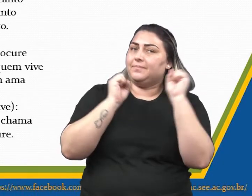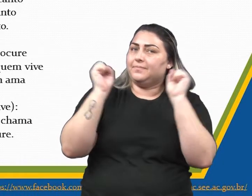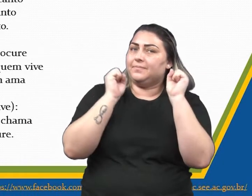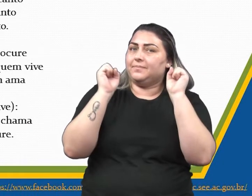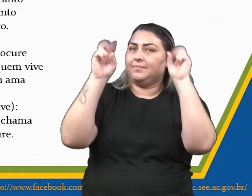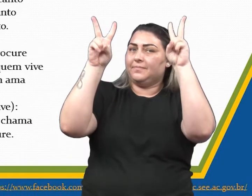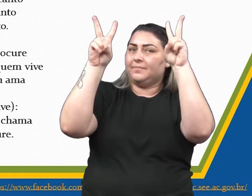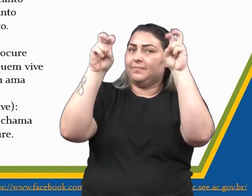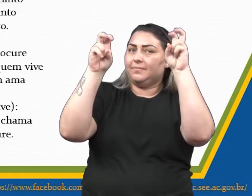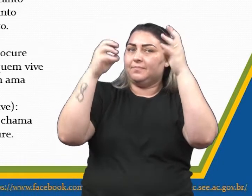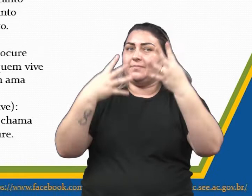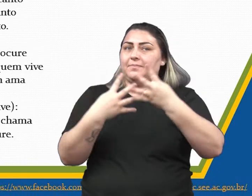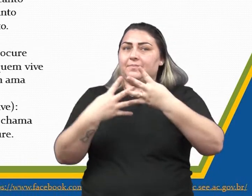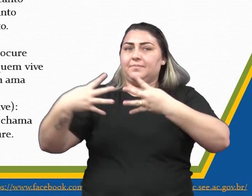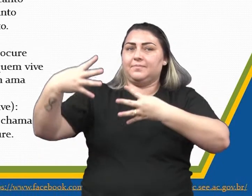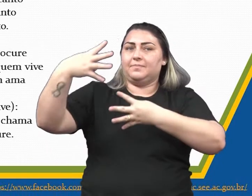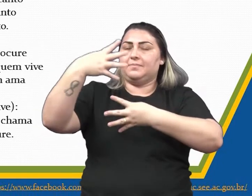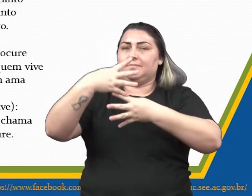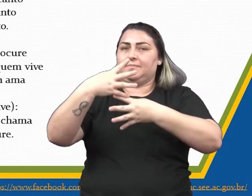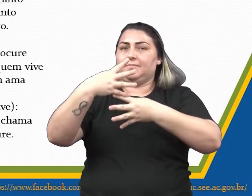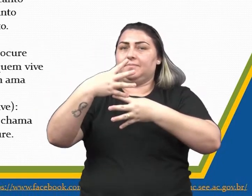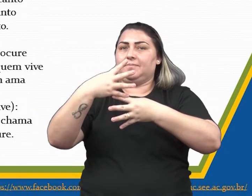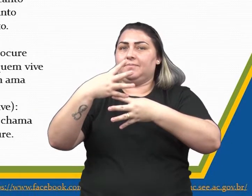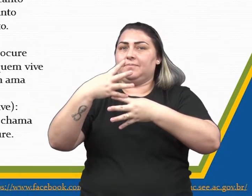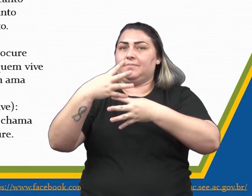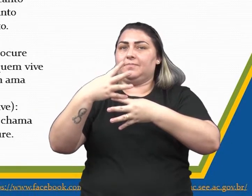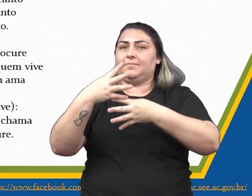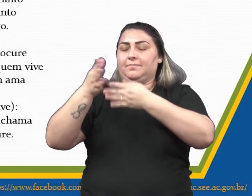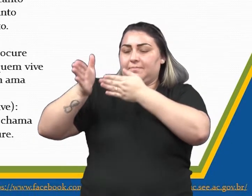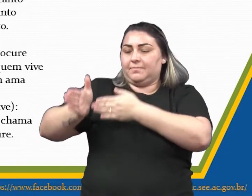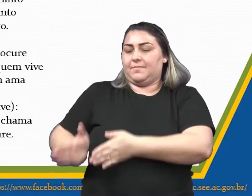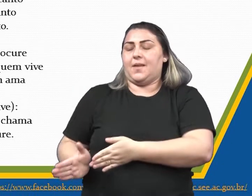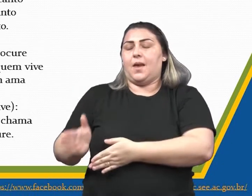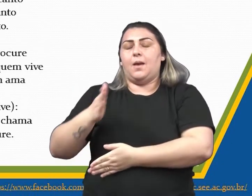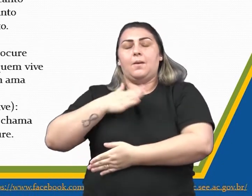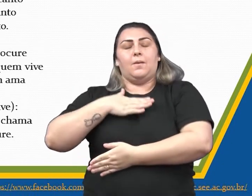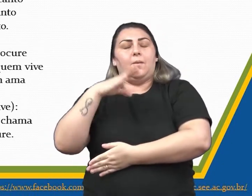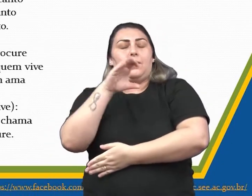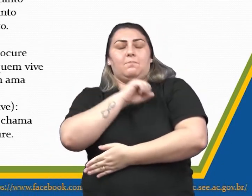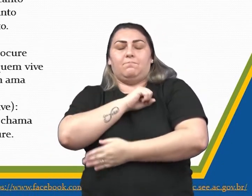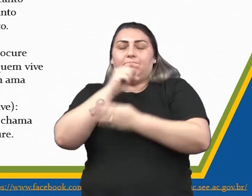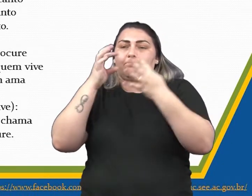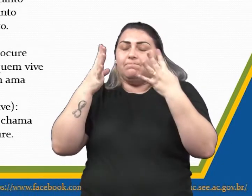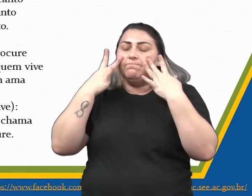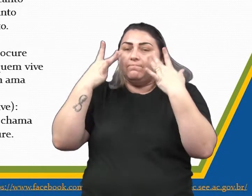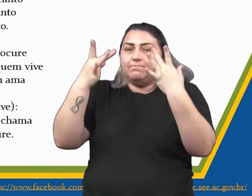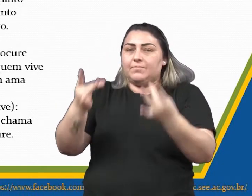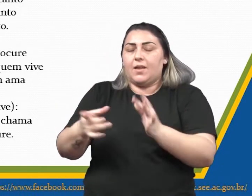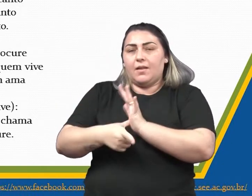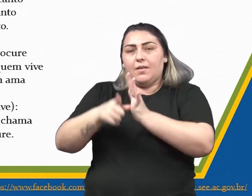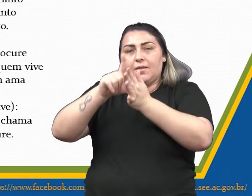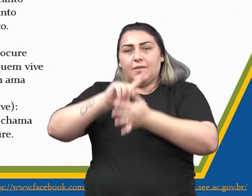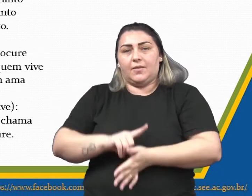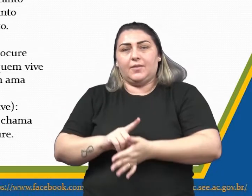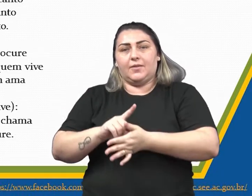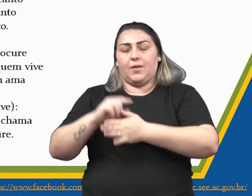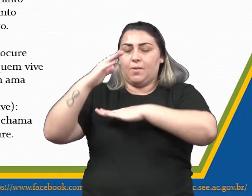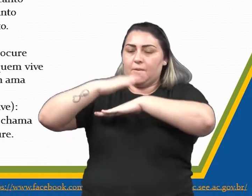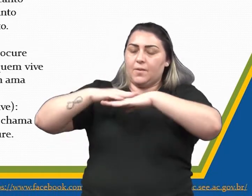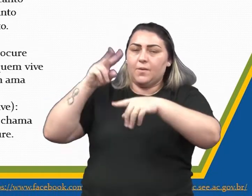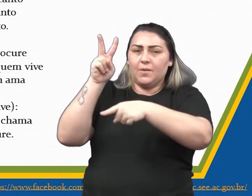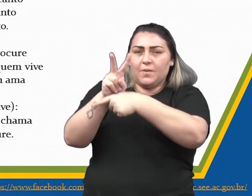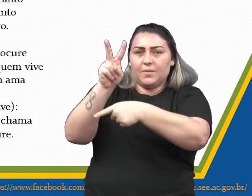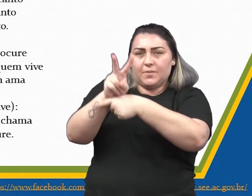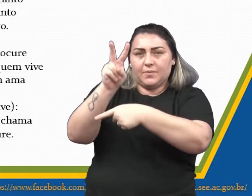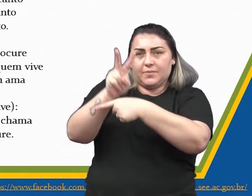título, Soneto de Fidelidade. De todo meu amor, serei atento, antes e com tal zelo, e sempre e